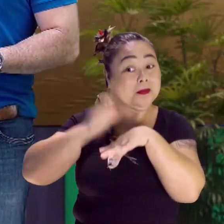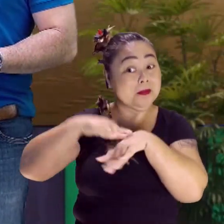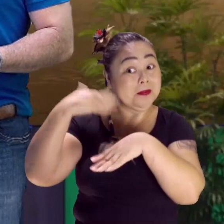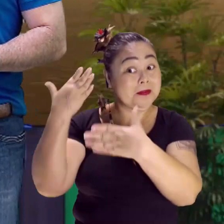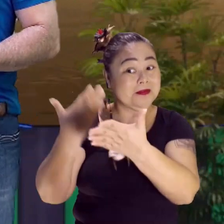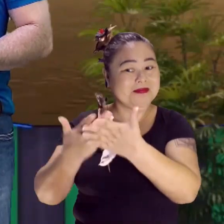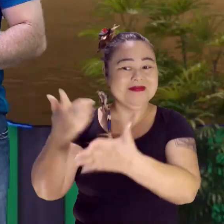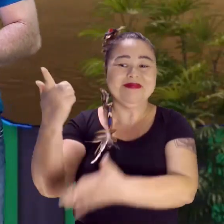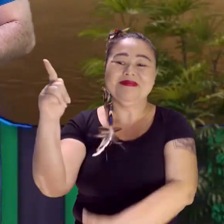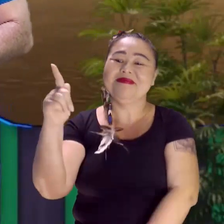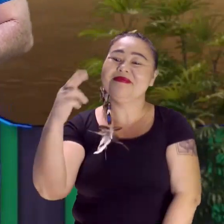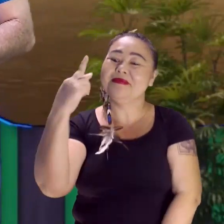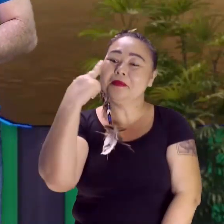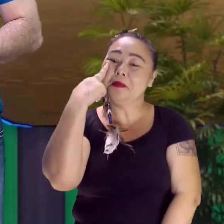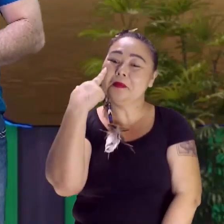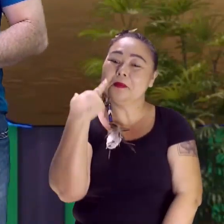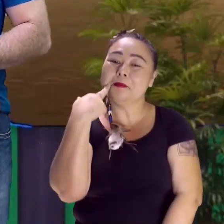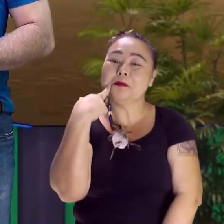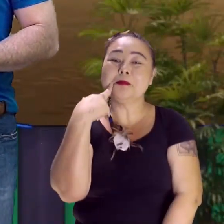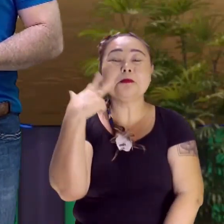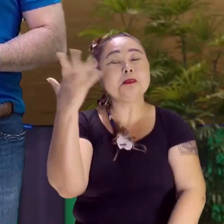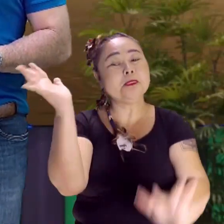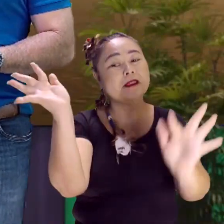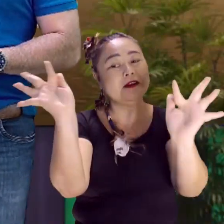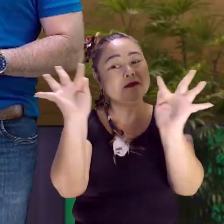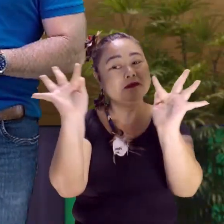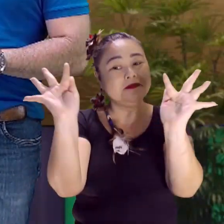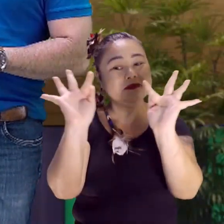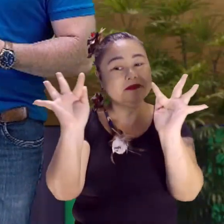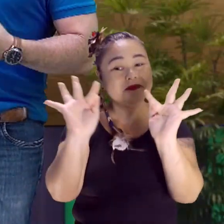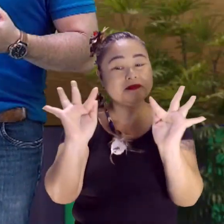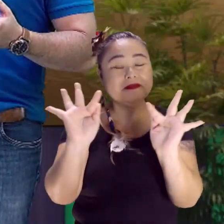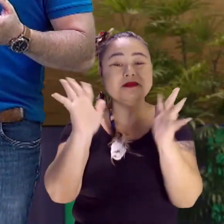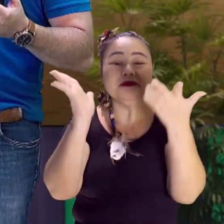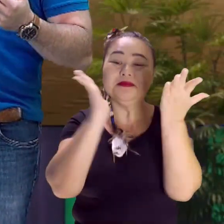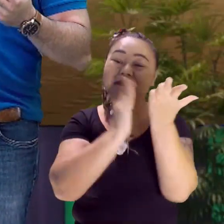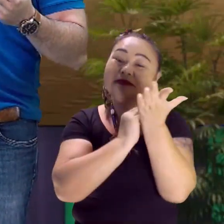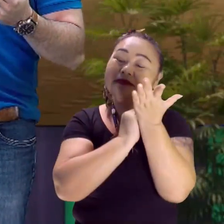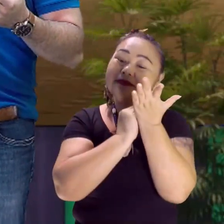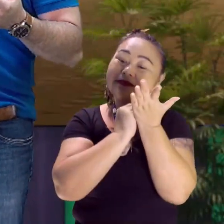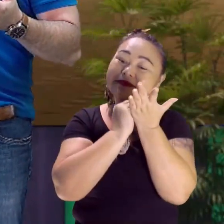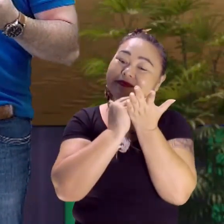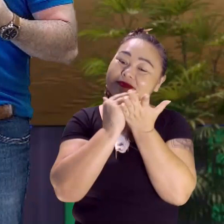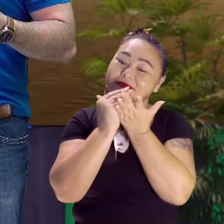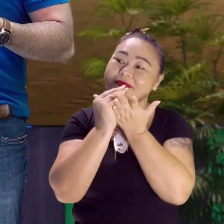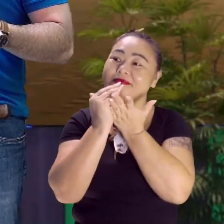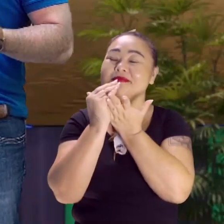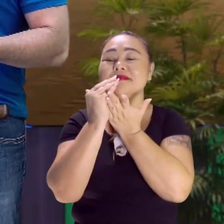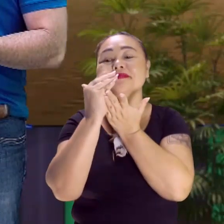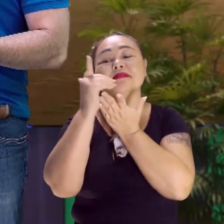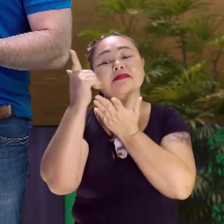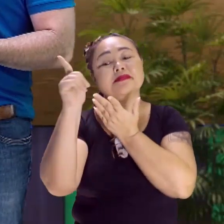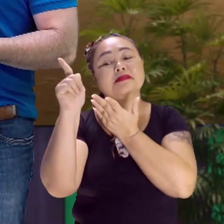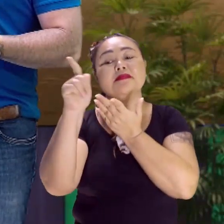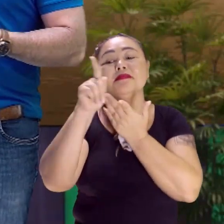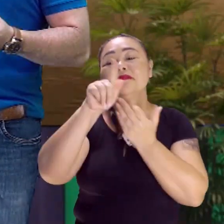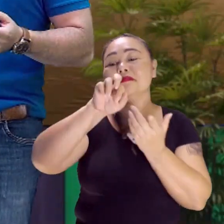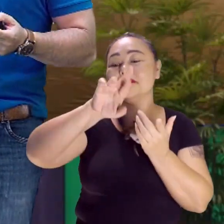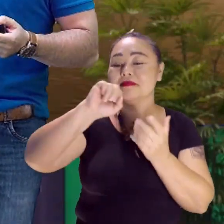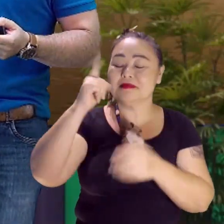geografia de Rondônia eu tô feliz demais porque assim a gente começa passou a geografia geral primeiro ano